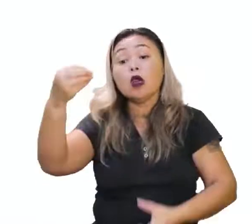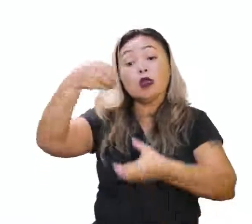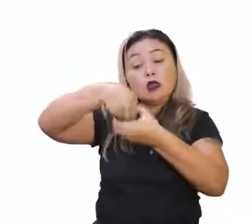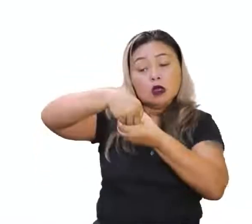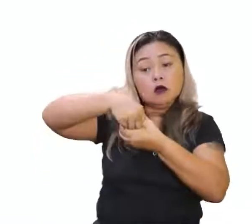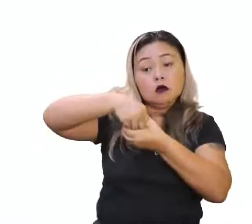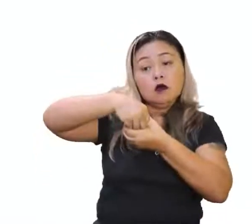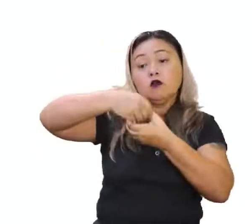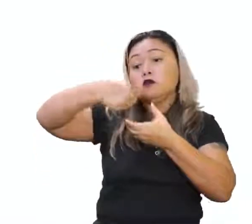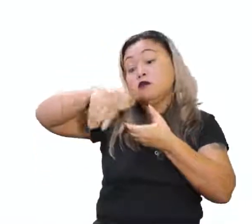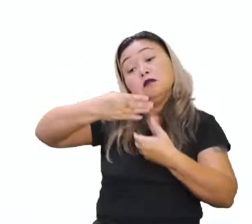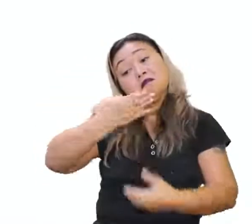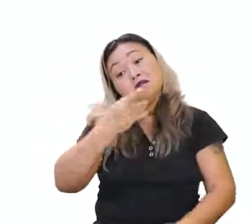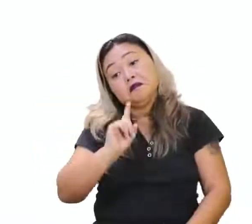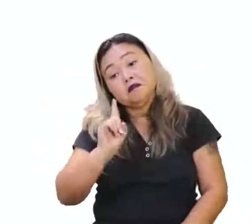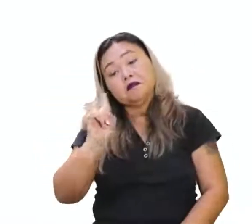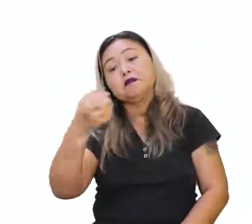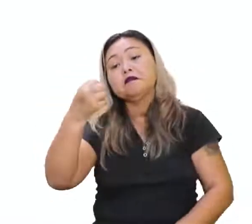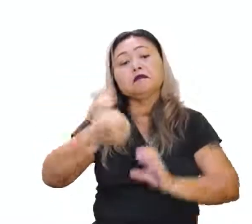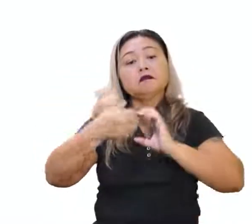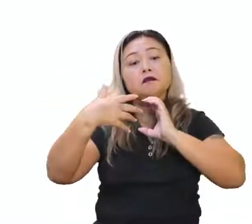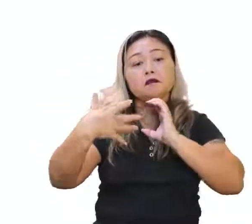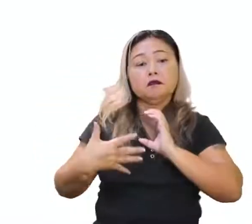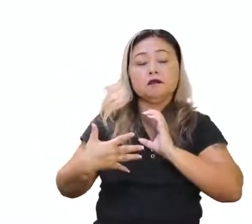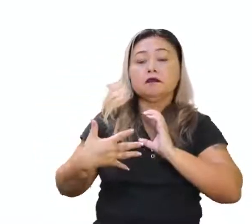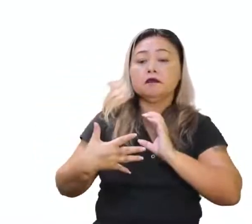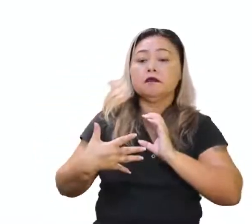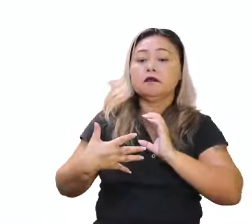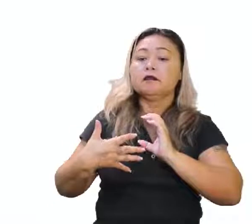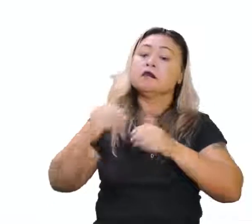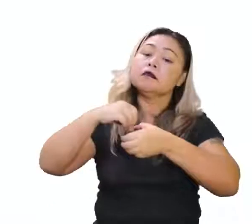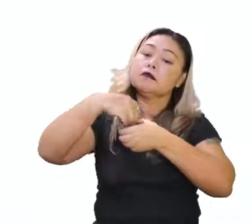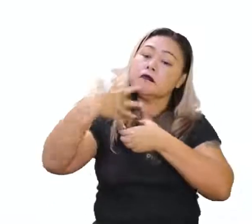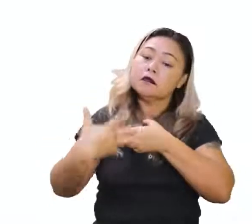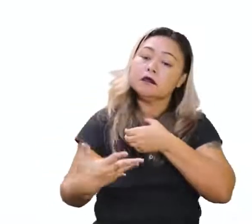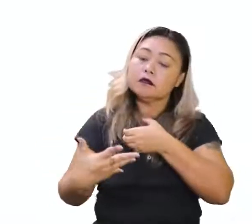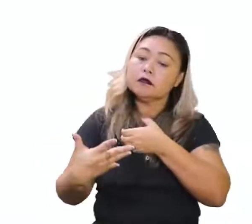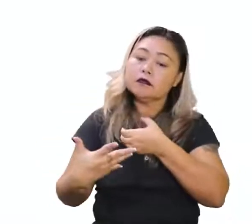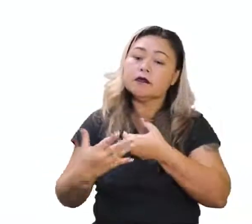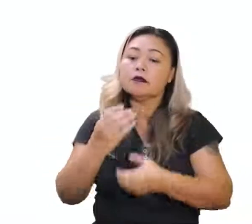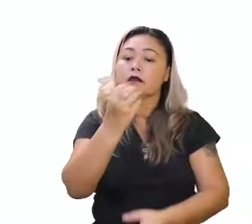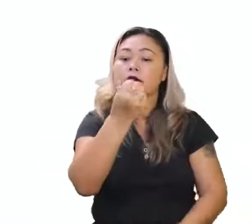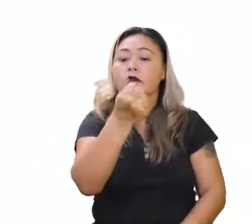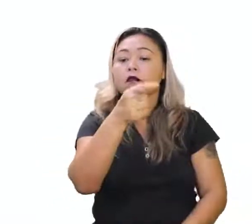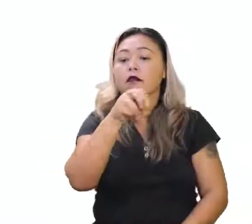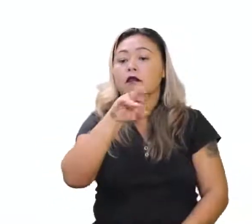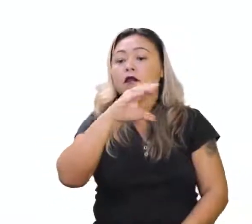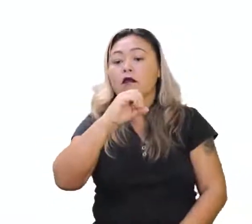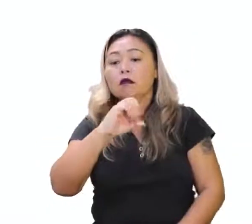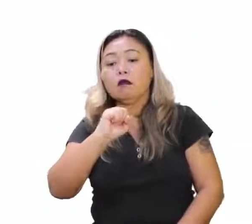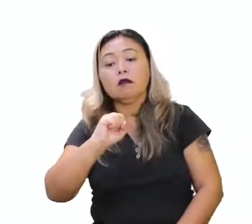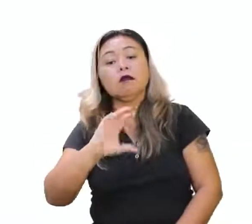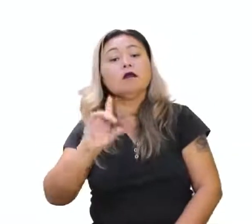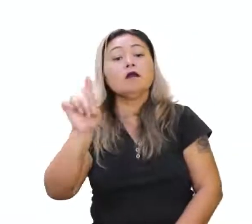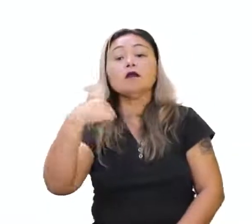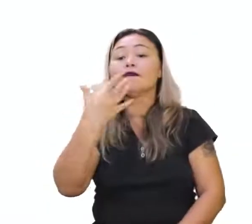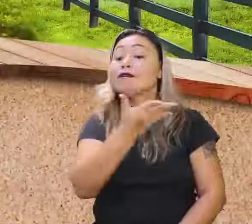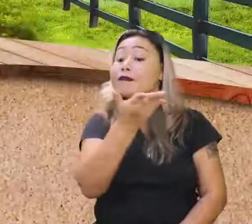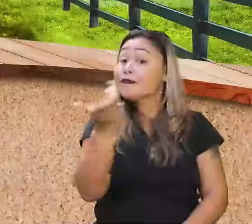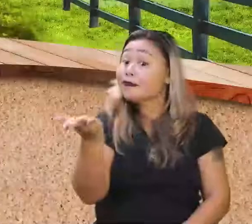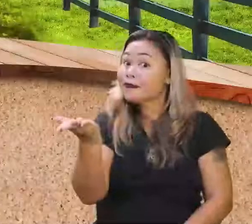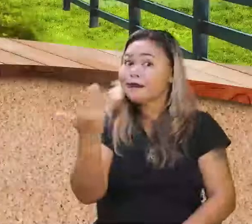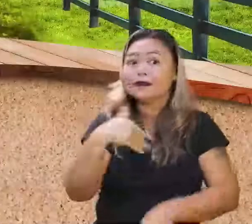interno. Mas como eu não pedi, só essas características externas do aprisco. Meus